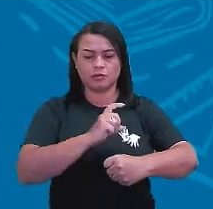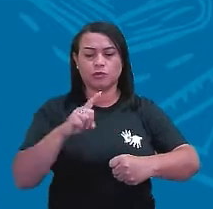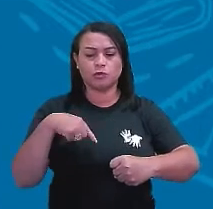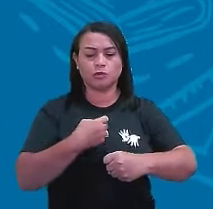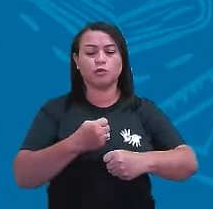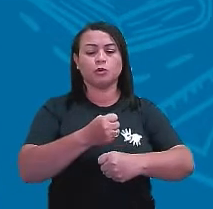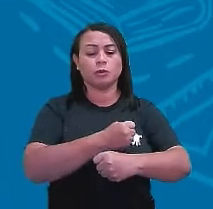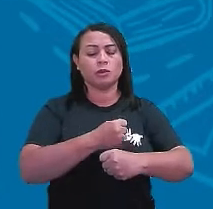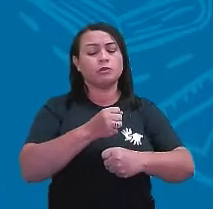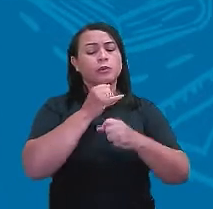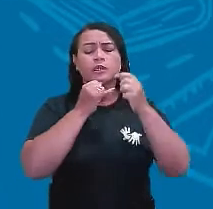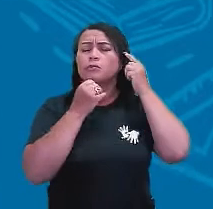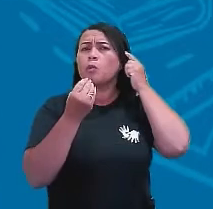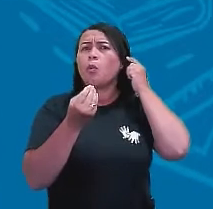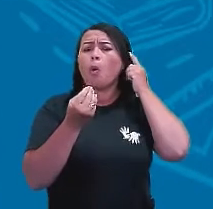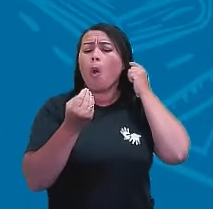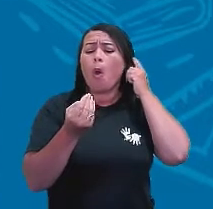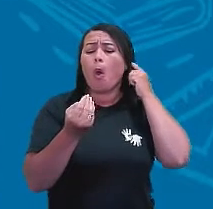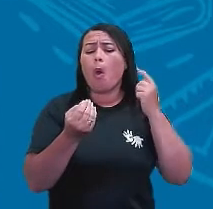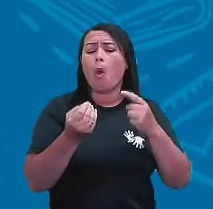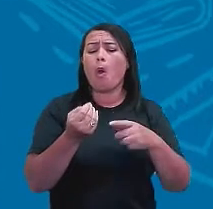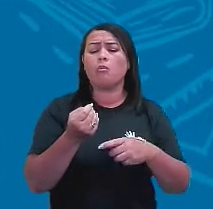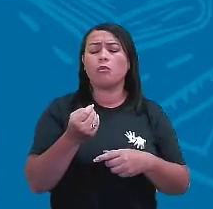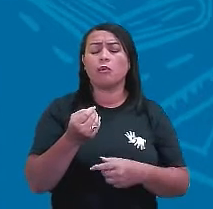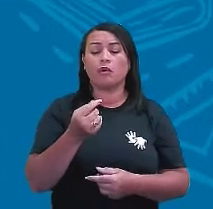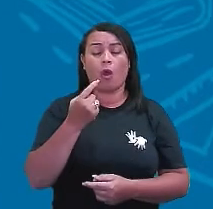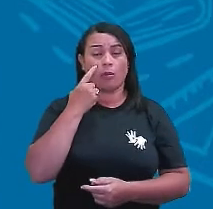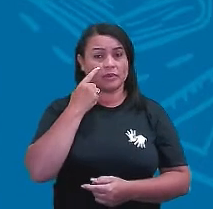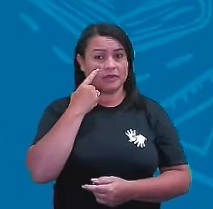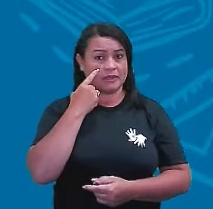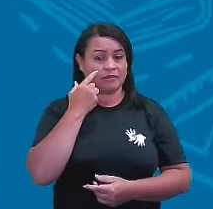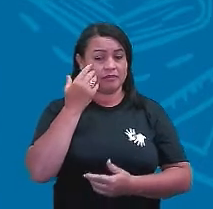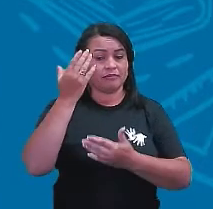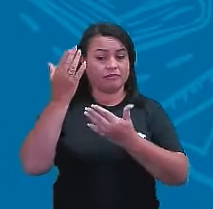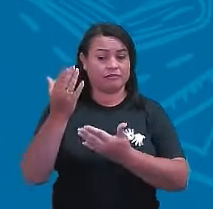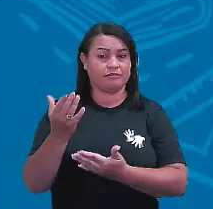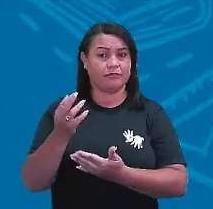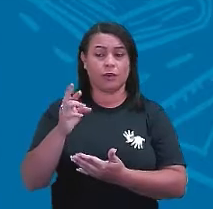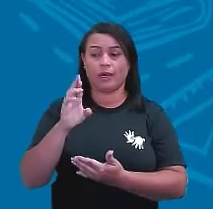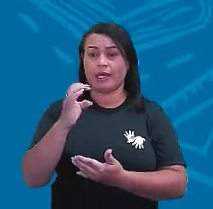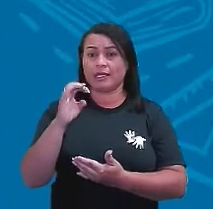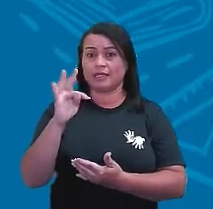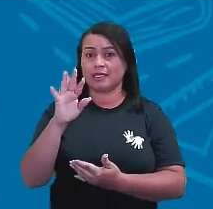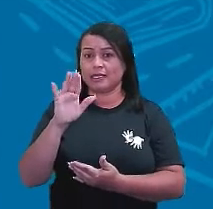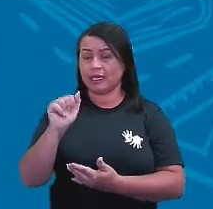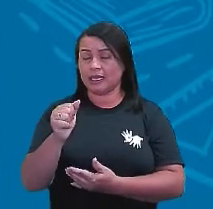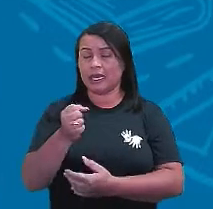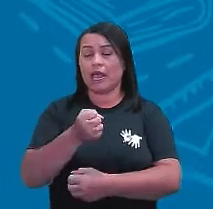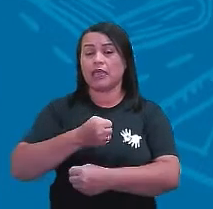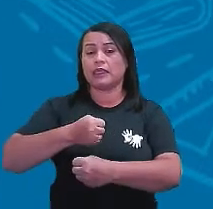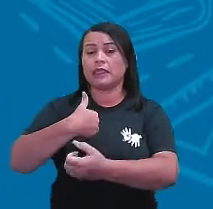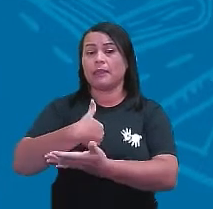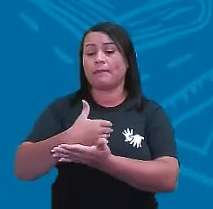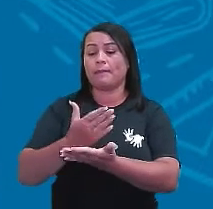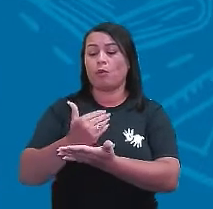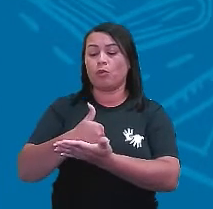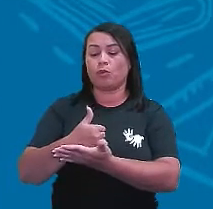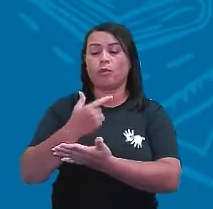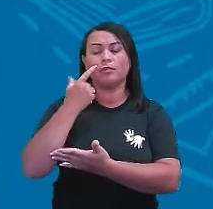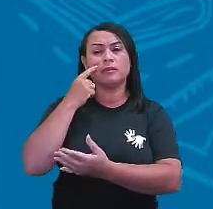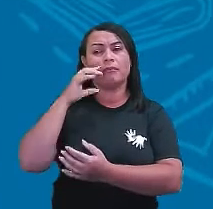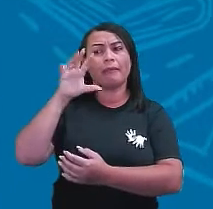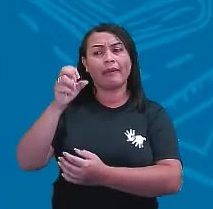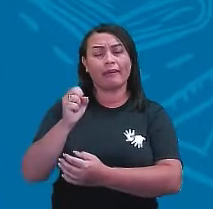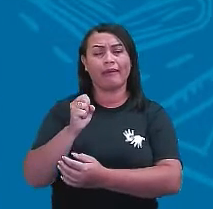cozinhar. Como assim, professora? Trouxe o exemplo de uma receita. Por exemplo, uma receita de bolo. Peguei aqui uma receita na